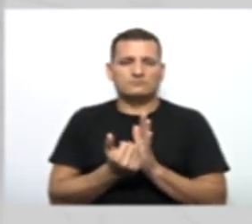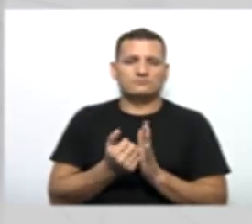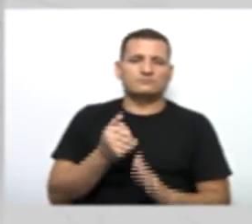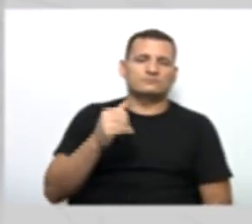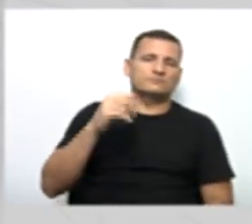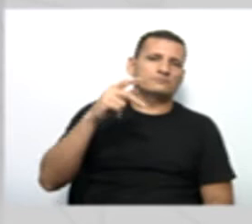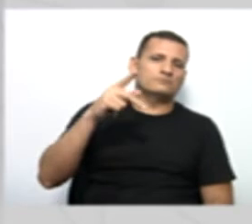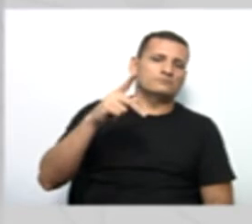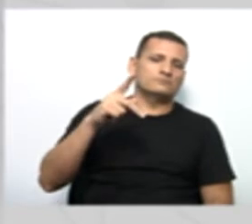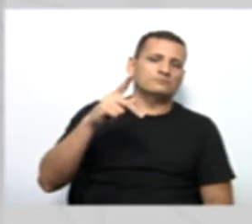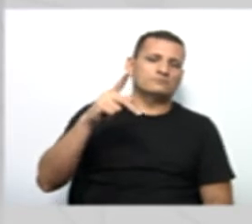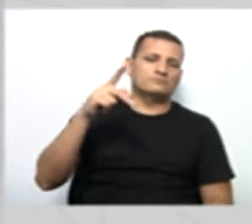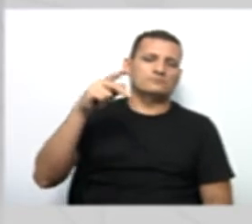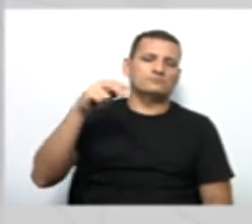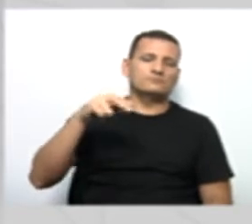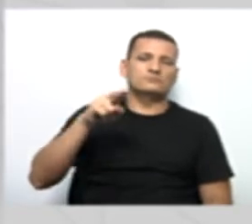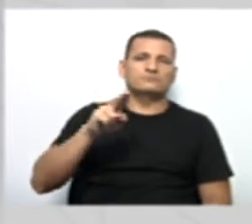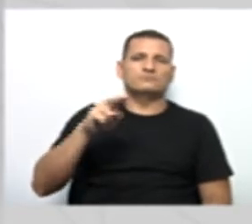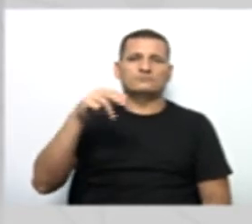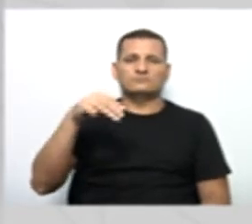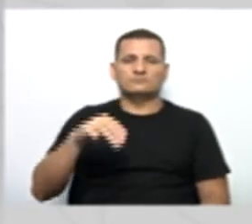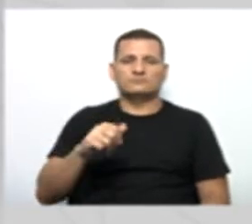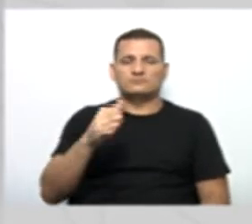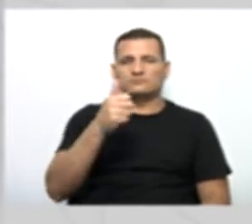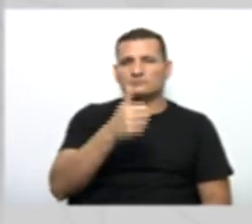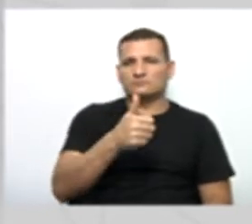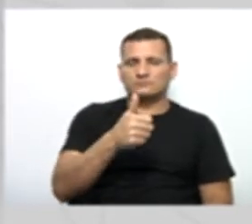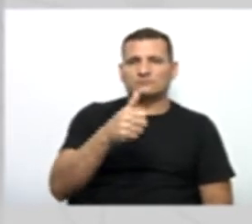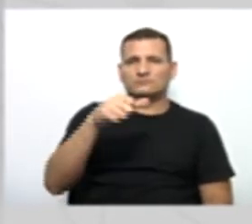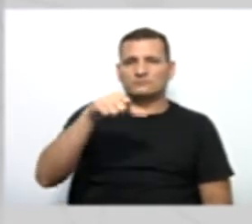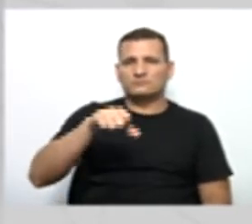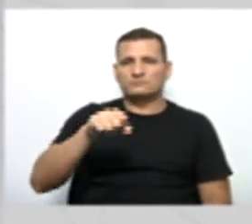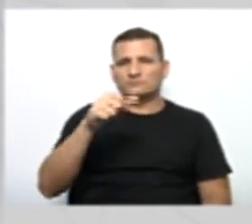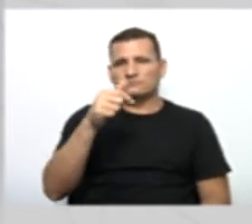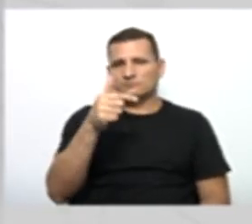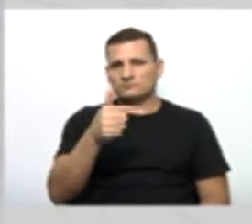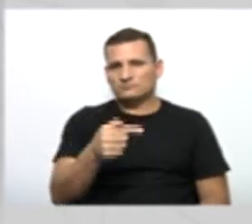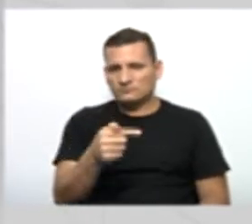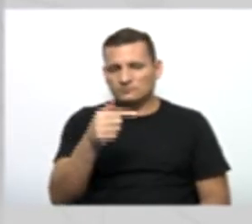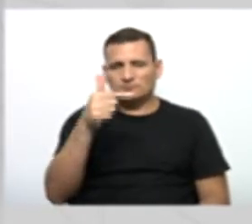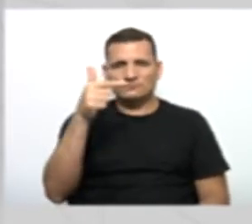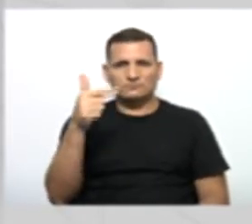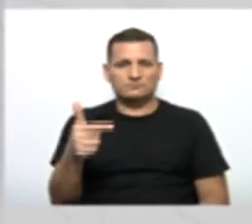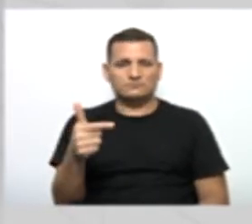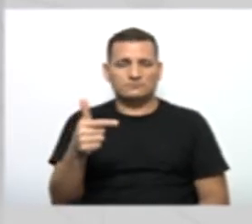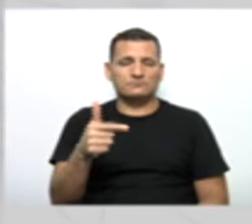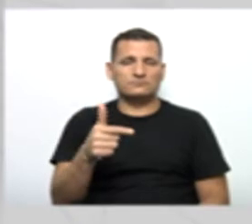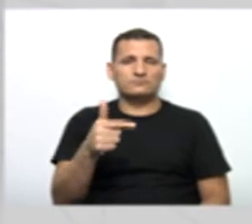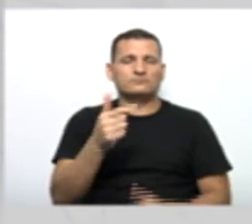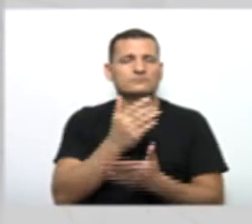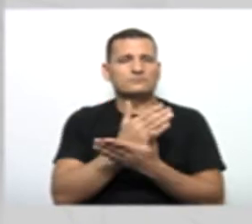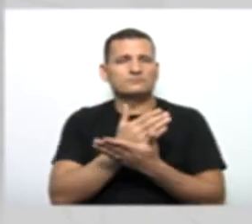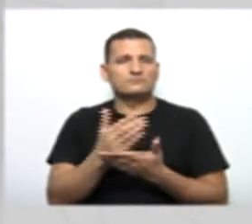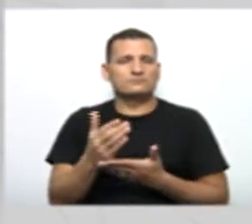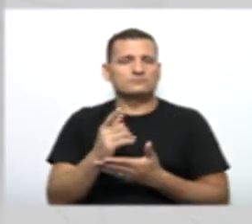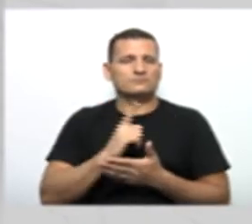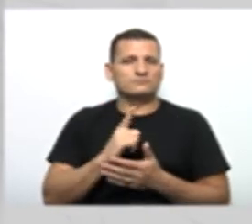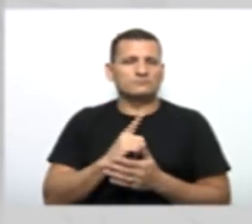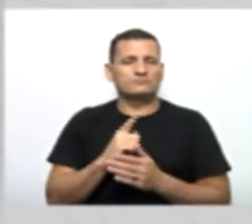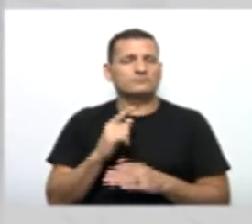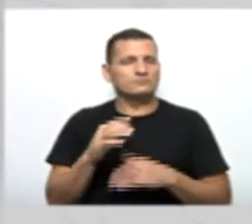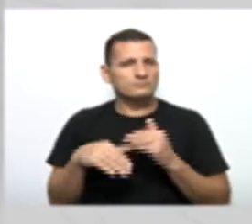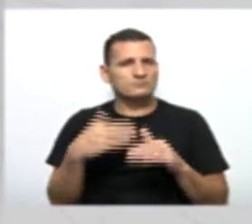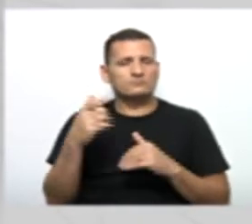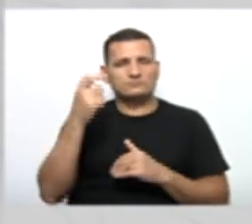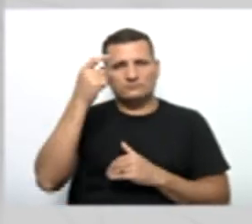Ambiente, PNUMA, em 1972. Então, 1972 começou a ter alguma evolução da consciência